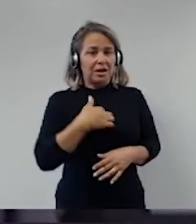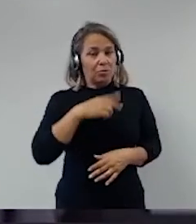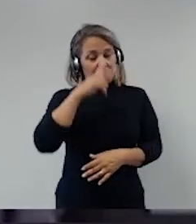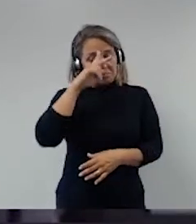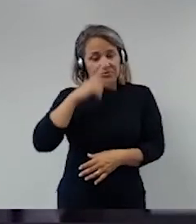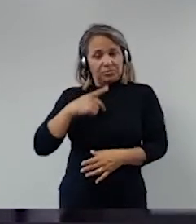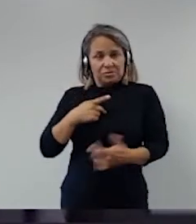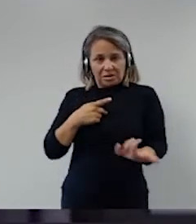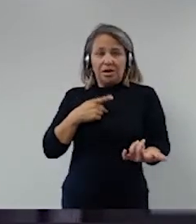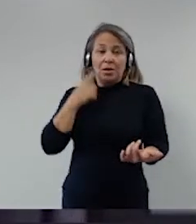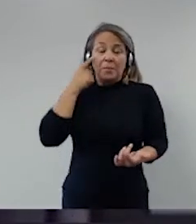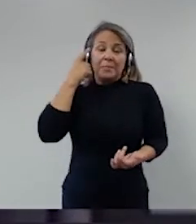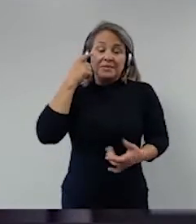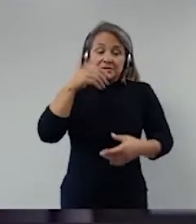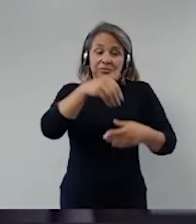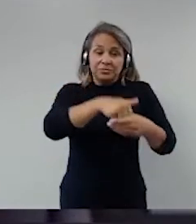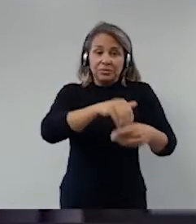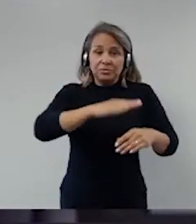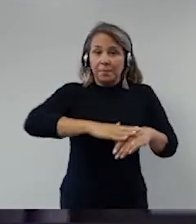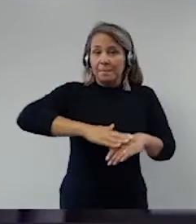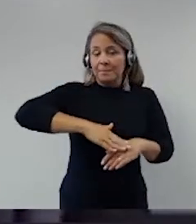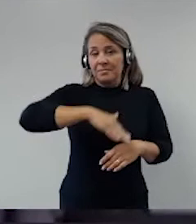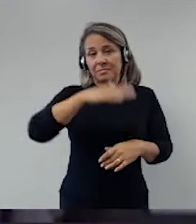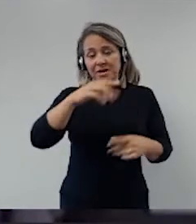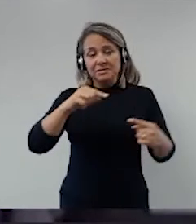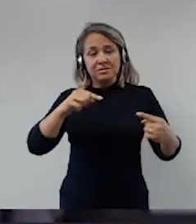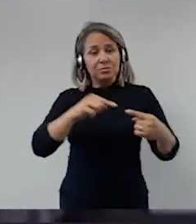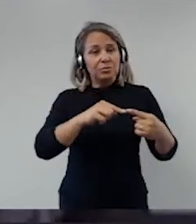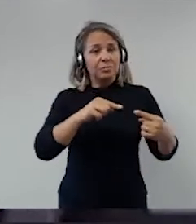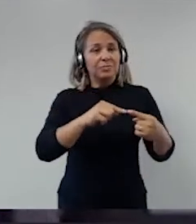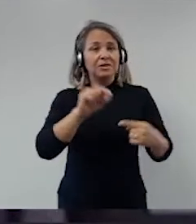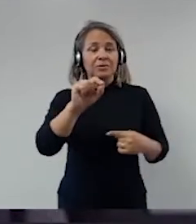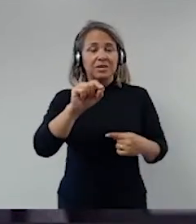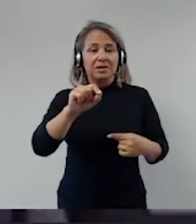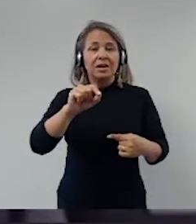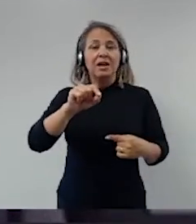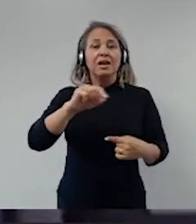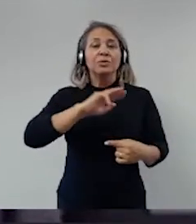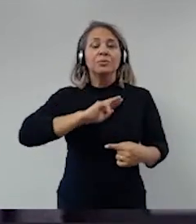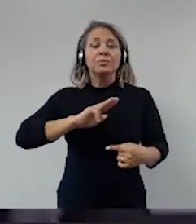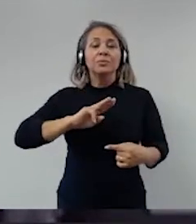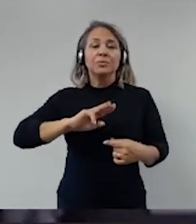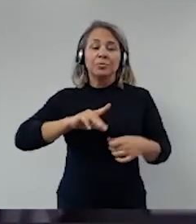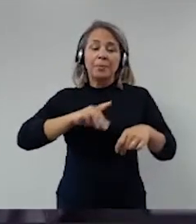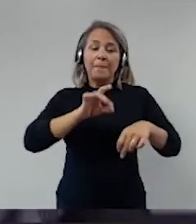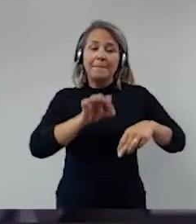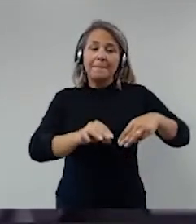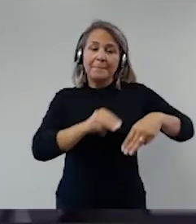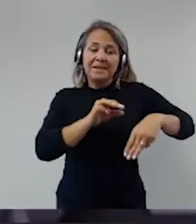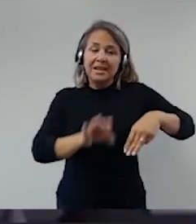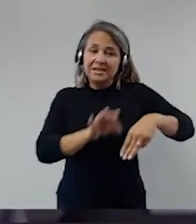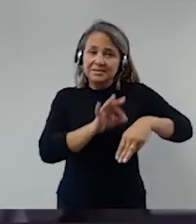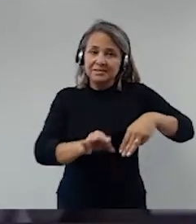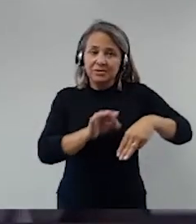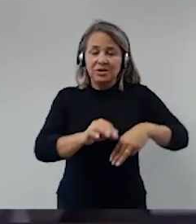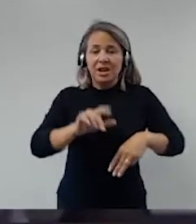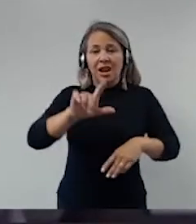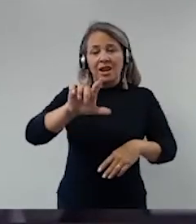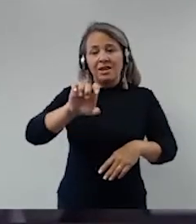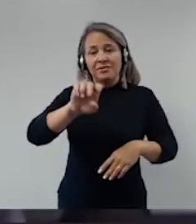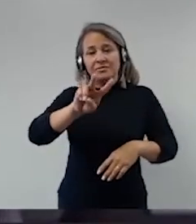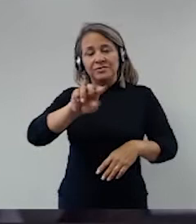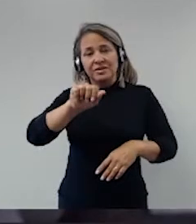que o voto mais constitucionalmente adequado foi do ministro Lewandowski, porque ele traz uma conformidade